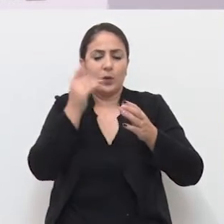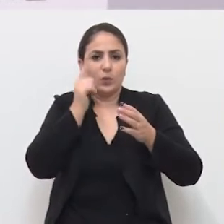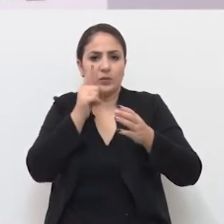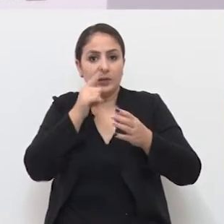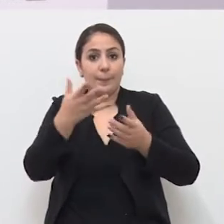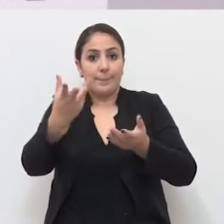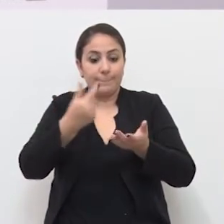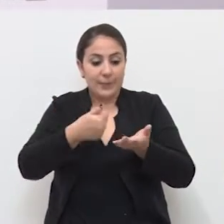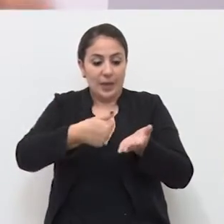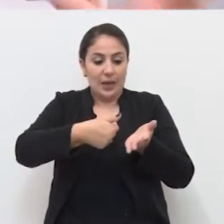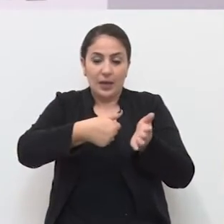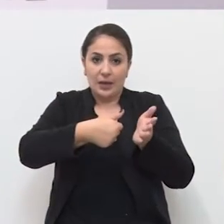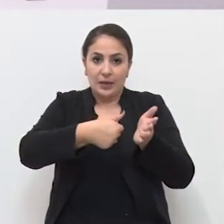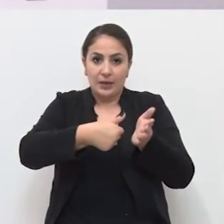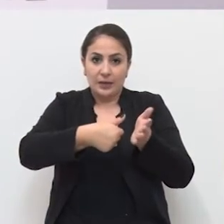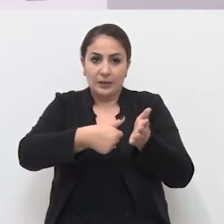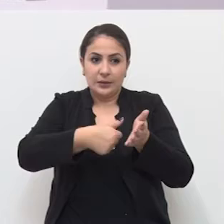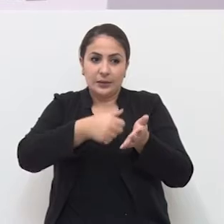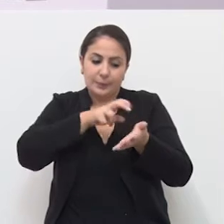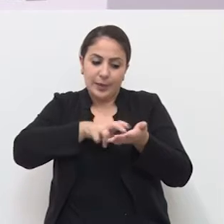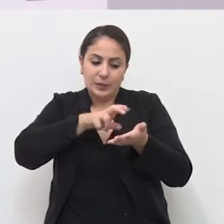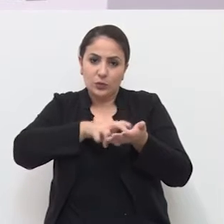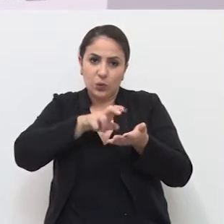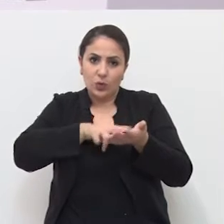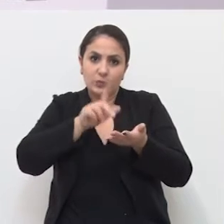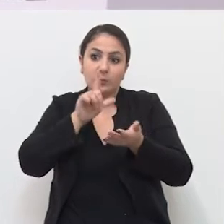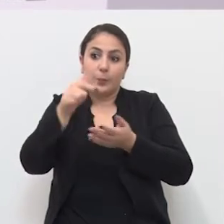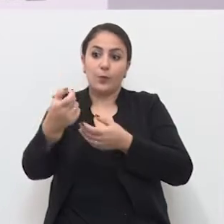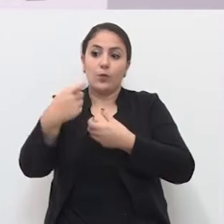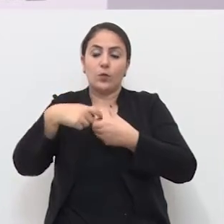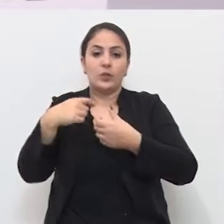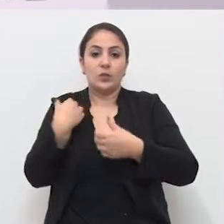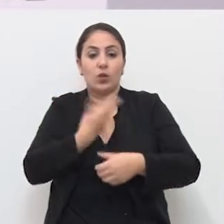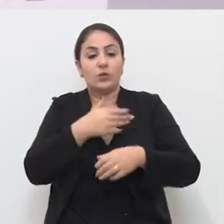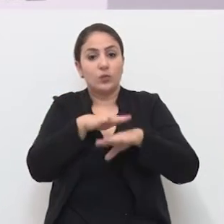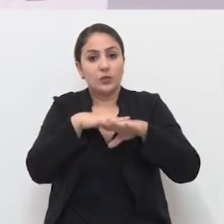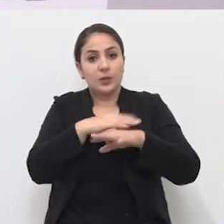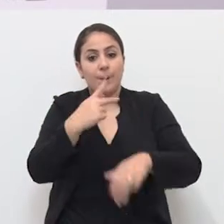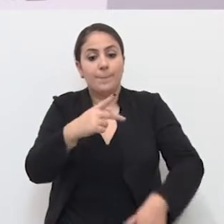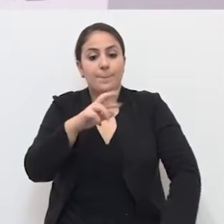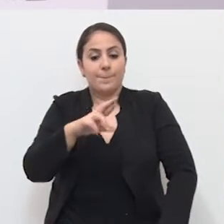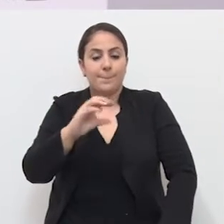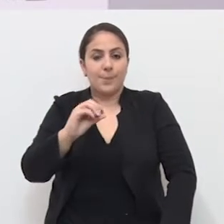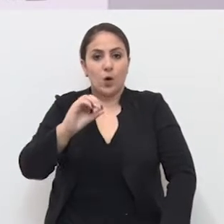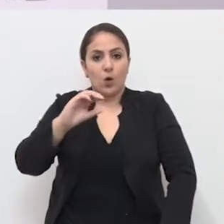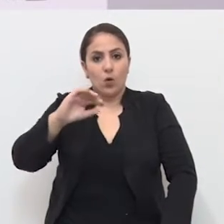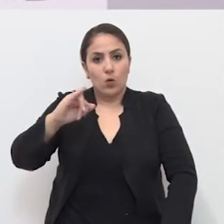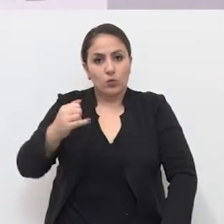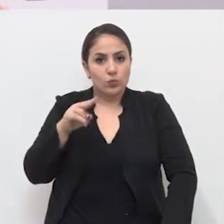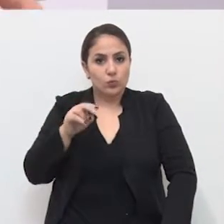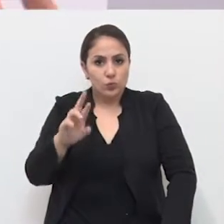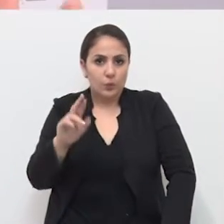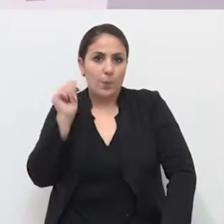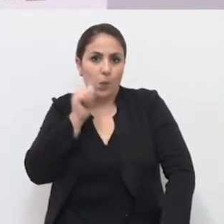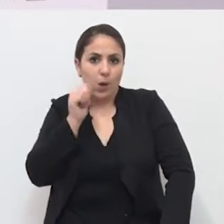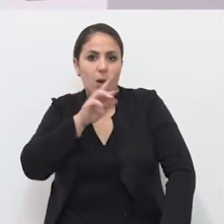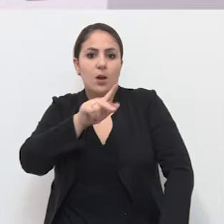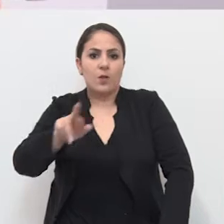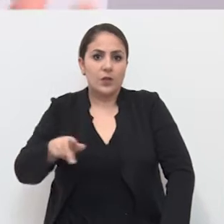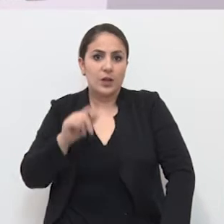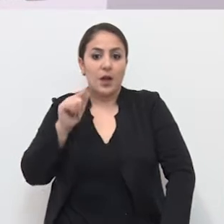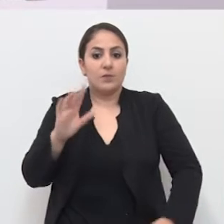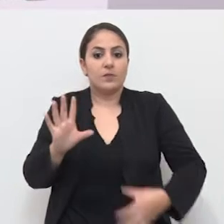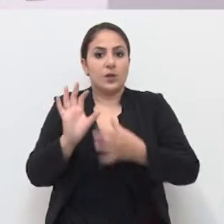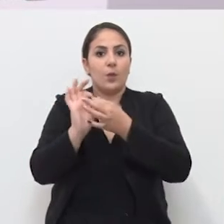colher algumas impressões e depois nos retornar. Também conversamos com o Projur Mulher e Diversidade, que é